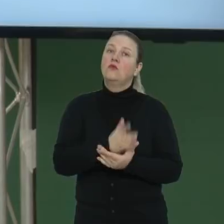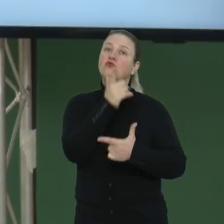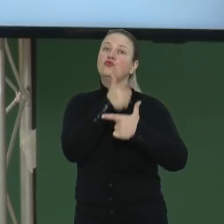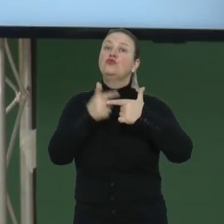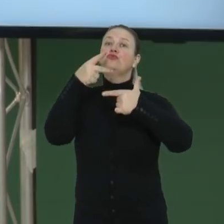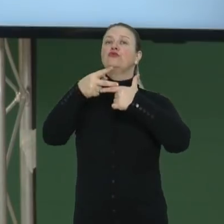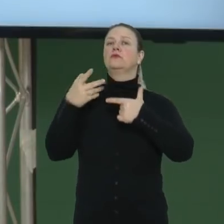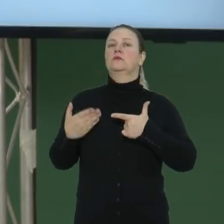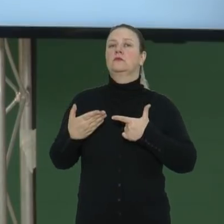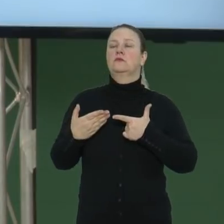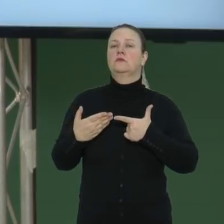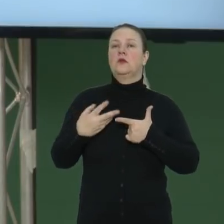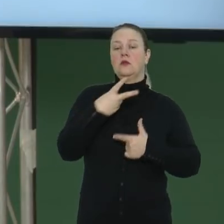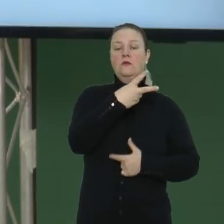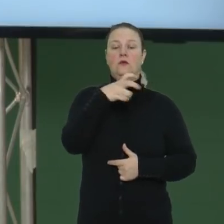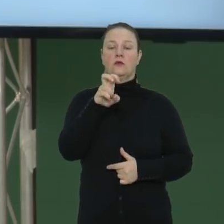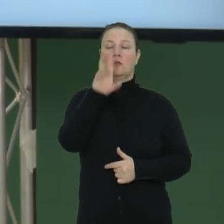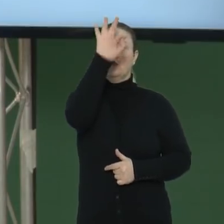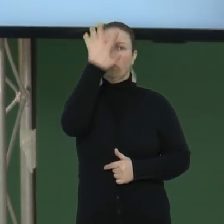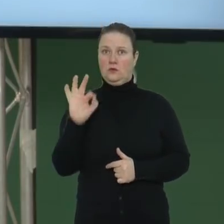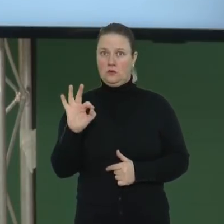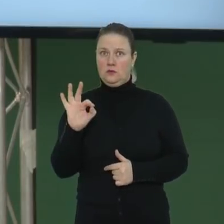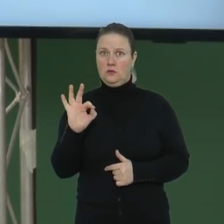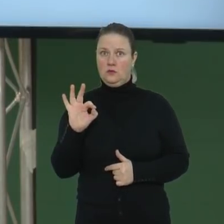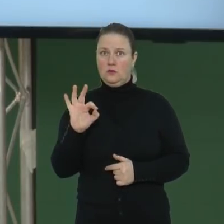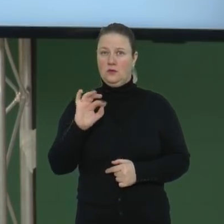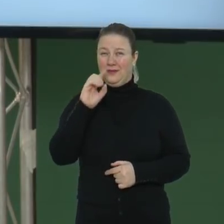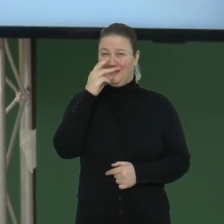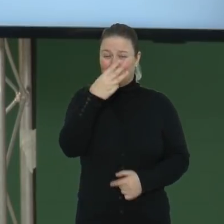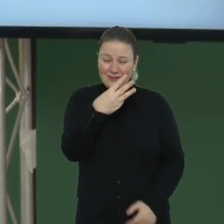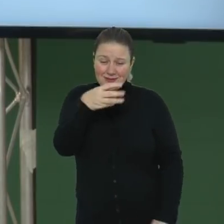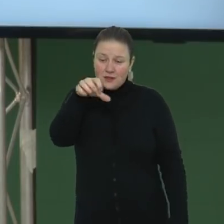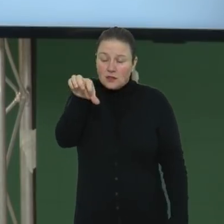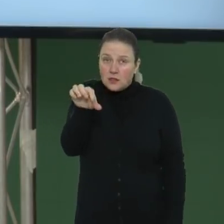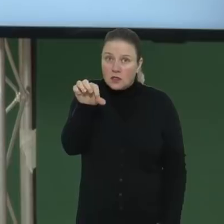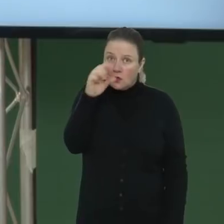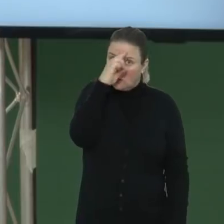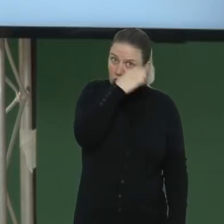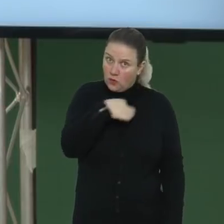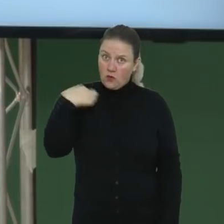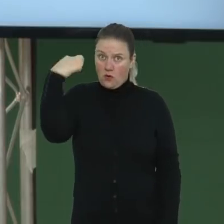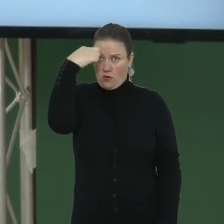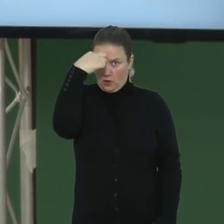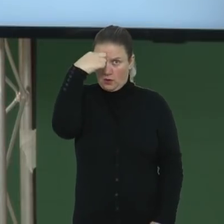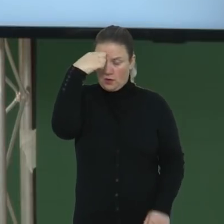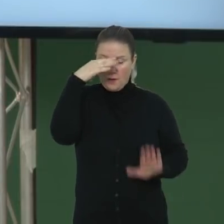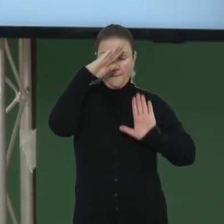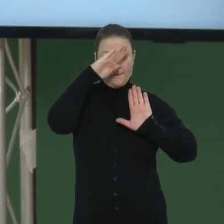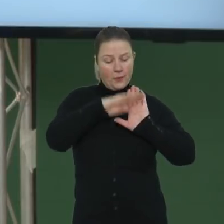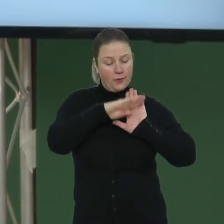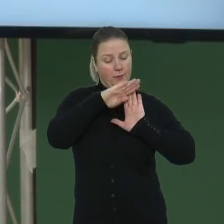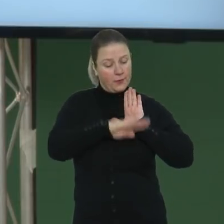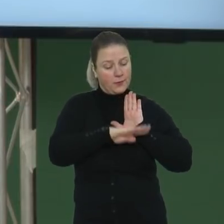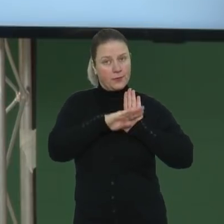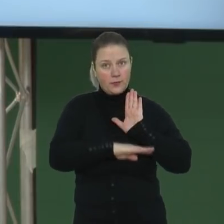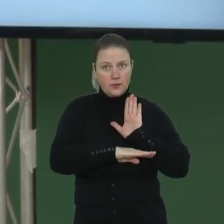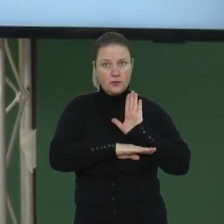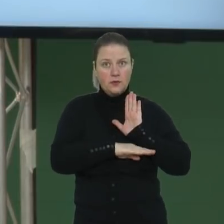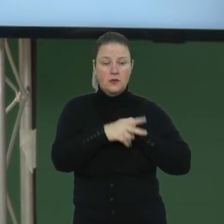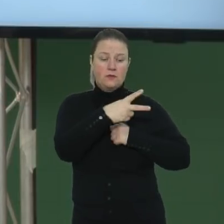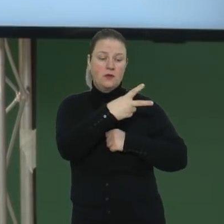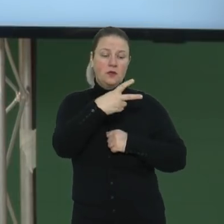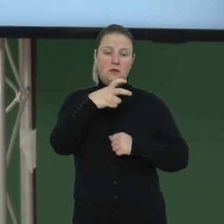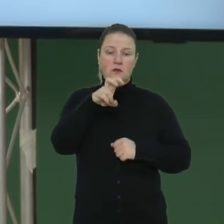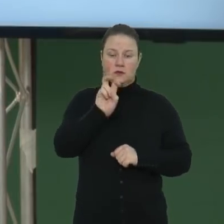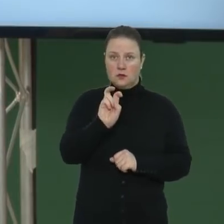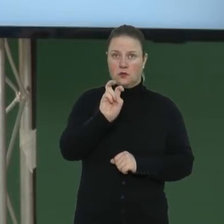quê? 25%. E depois de 39 horas, que se passaram mais 13 horas, é a metade desse